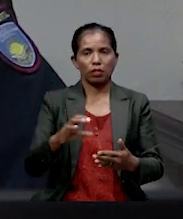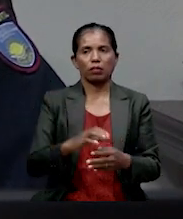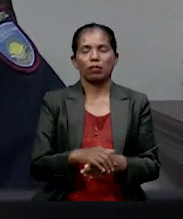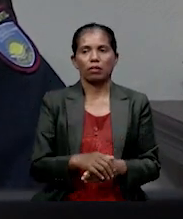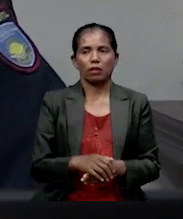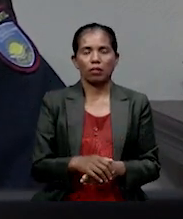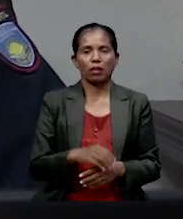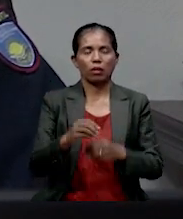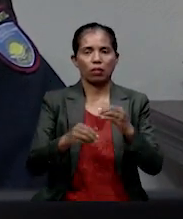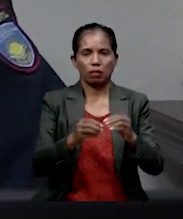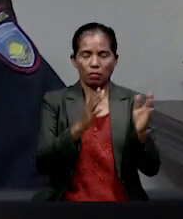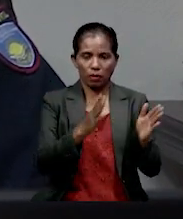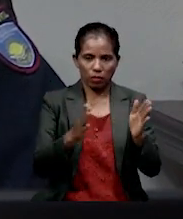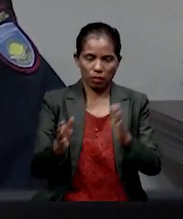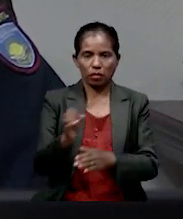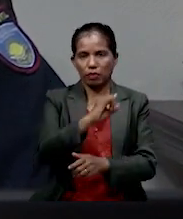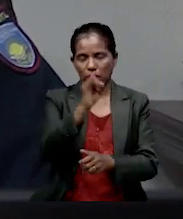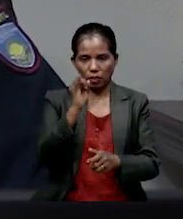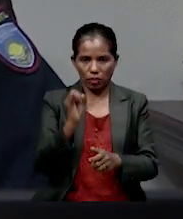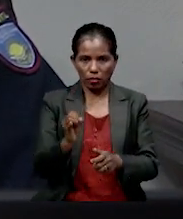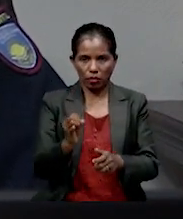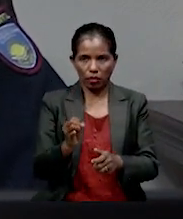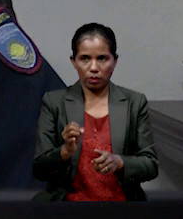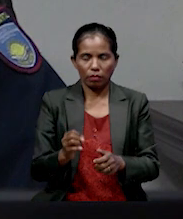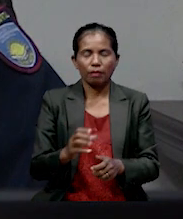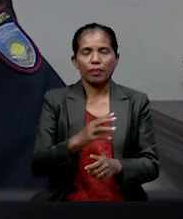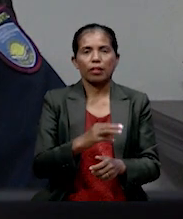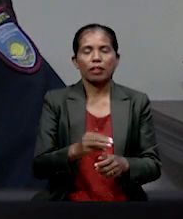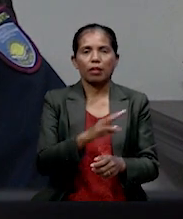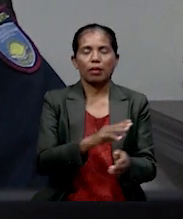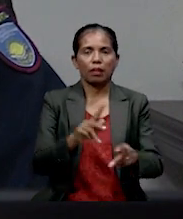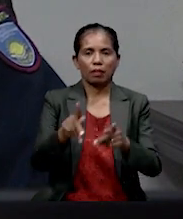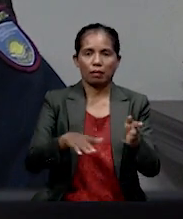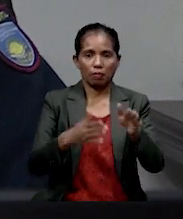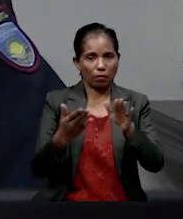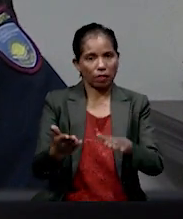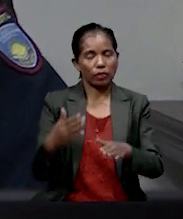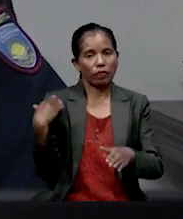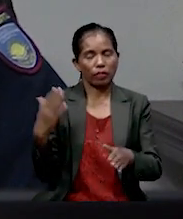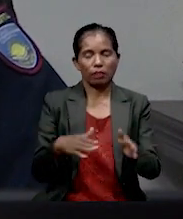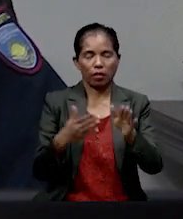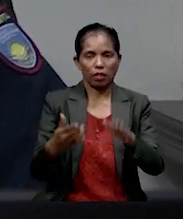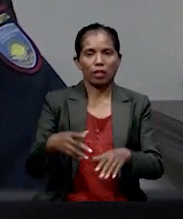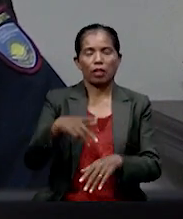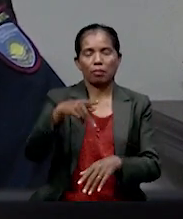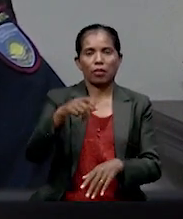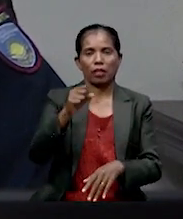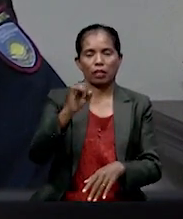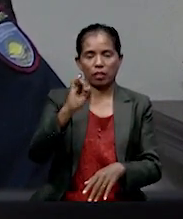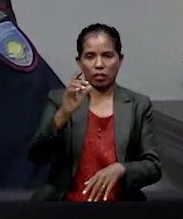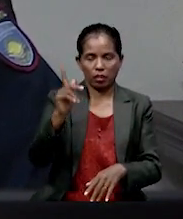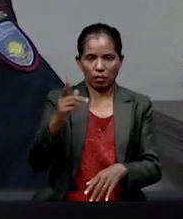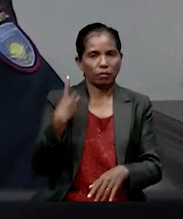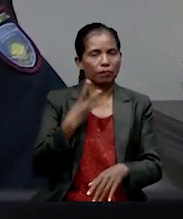E quando vai a processo de investigação, vai a mate e sinele, né, parte Sira psíquica atende e tem lá com